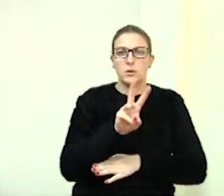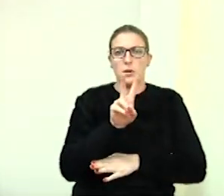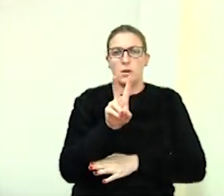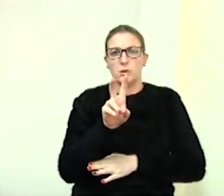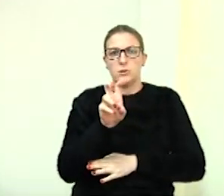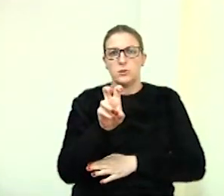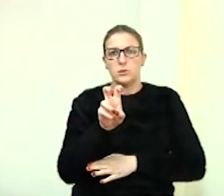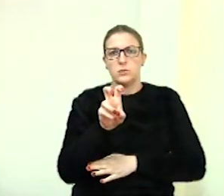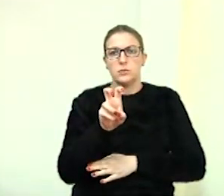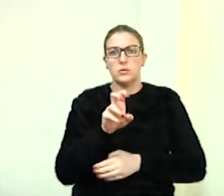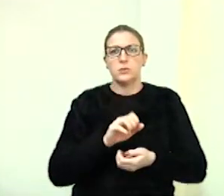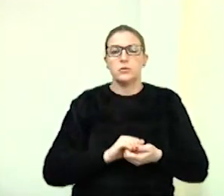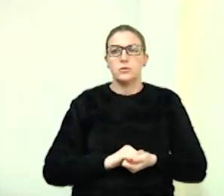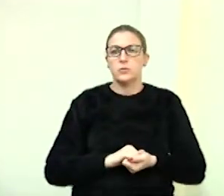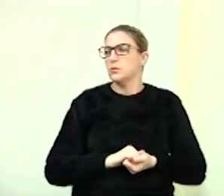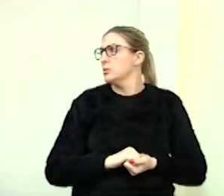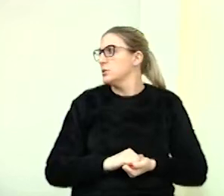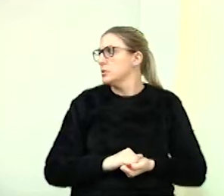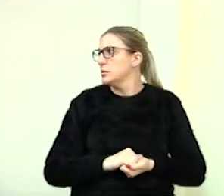325...